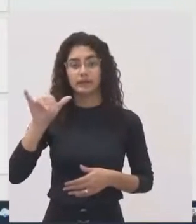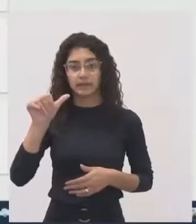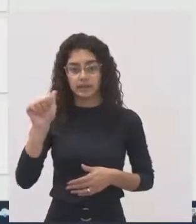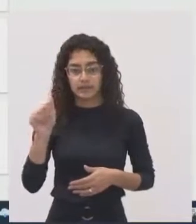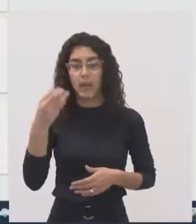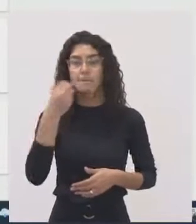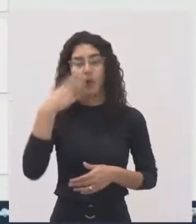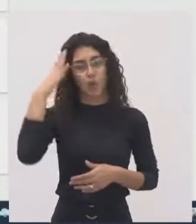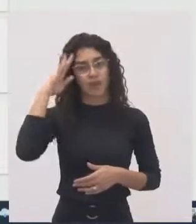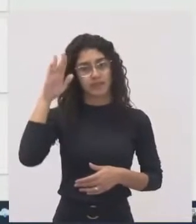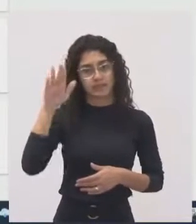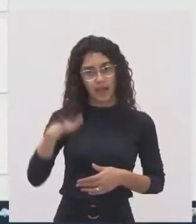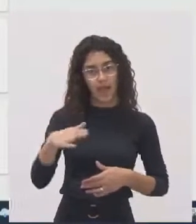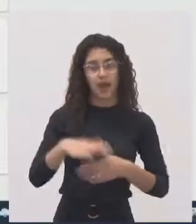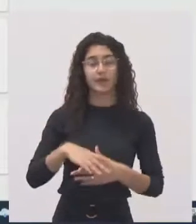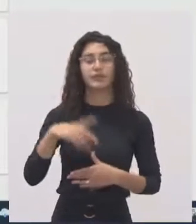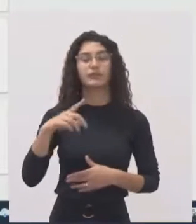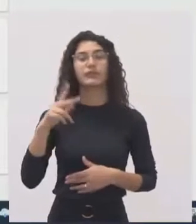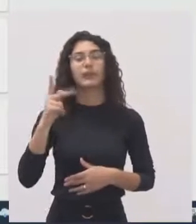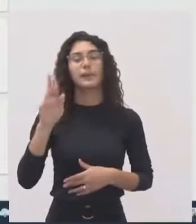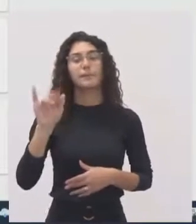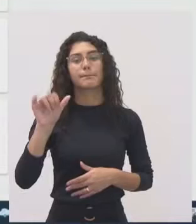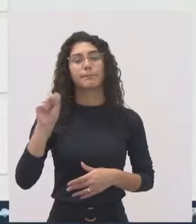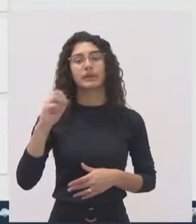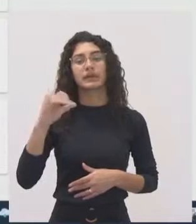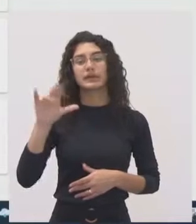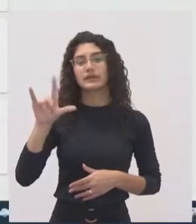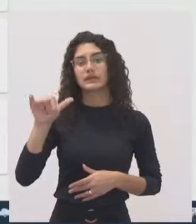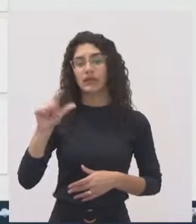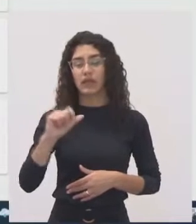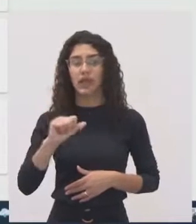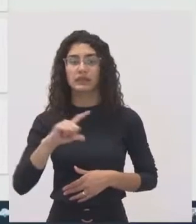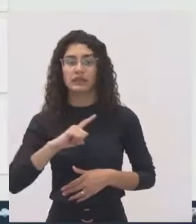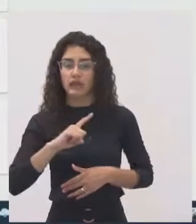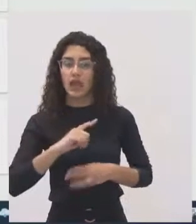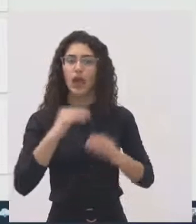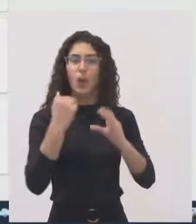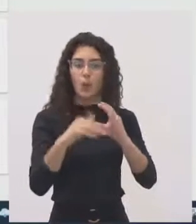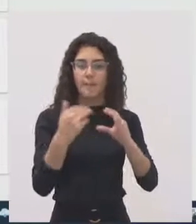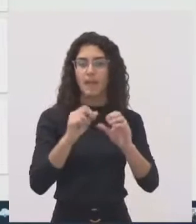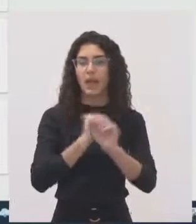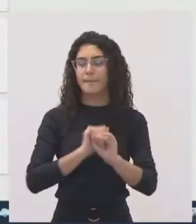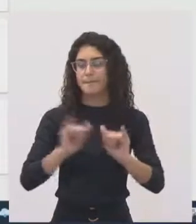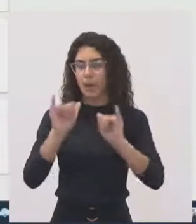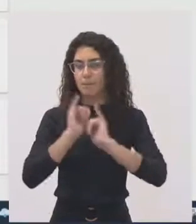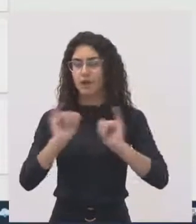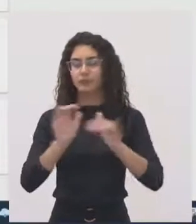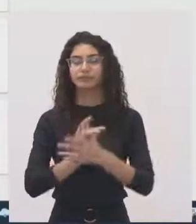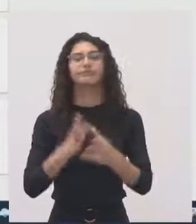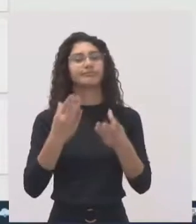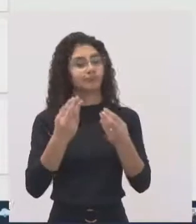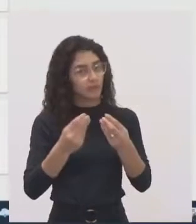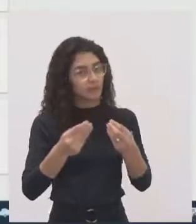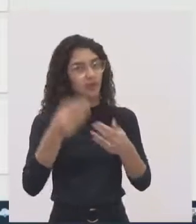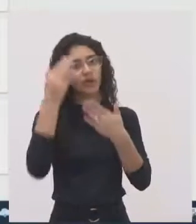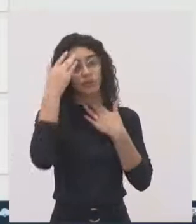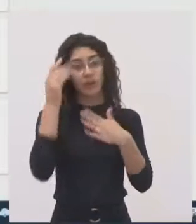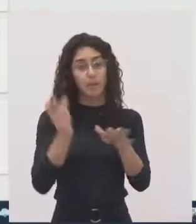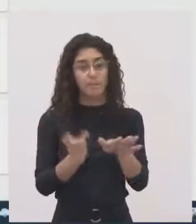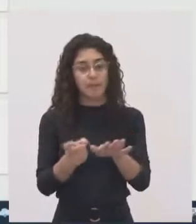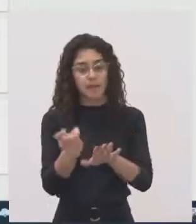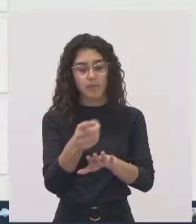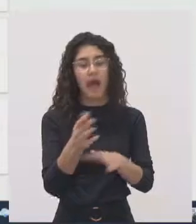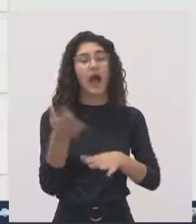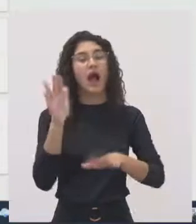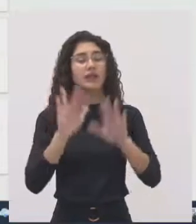tarde. A Priscila, eu recebo os e-mails das divulgações. Priscila, muito obrigado por seus feedback. Às